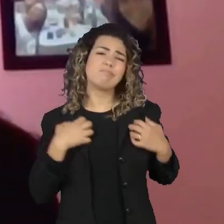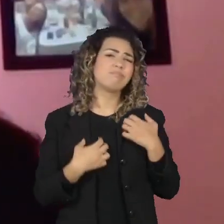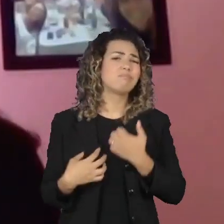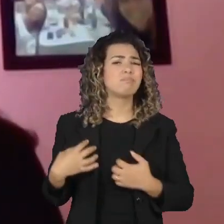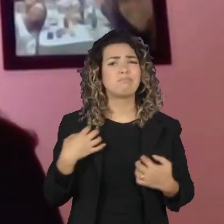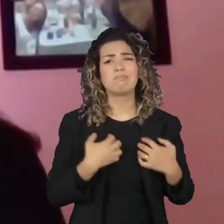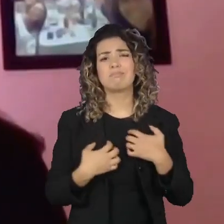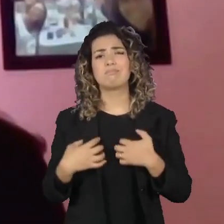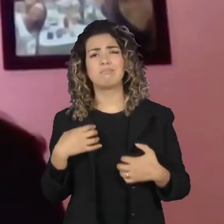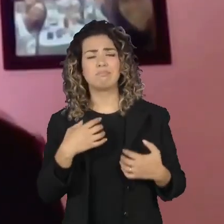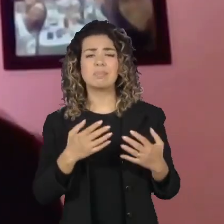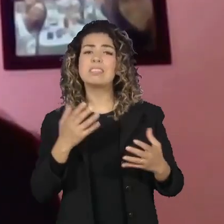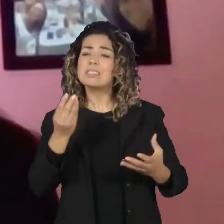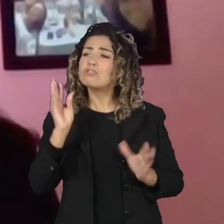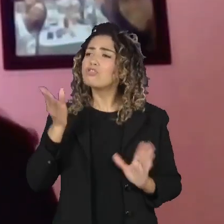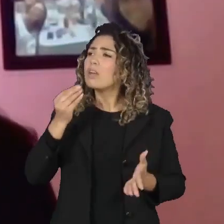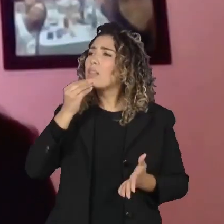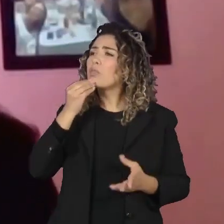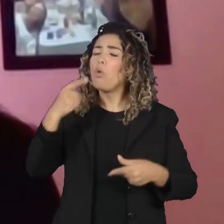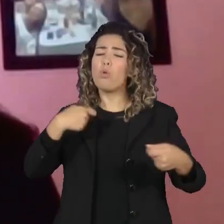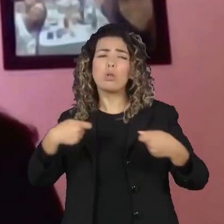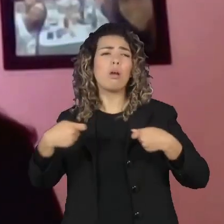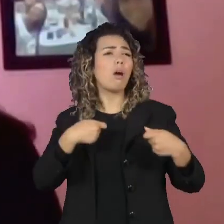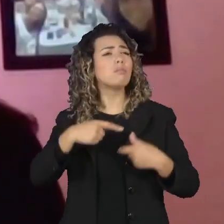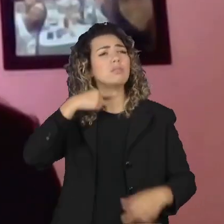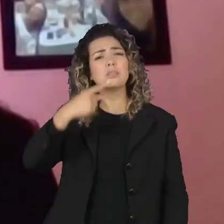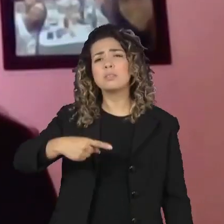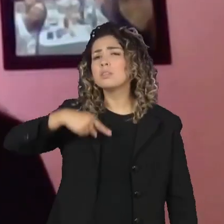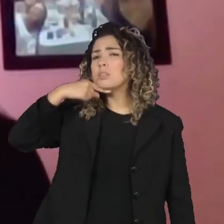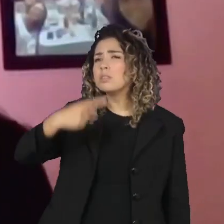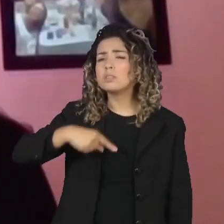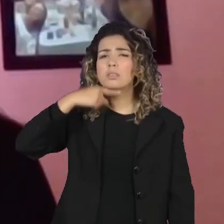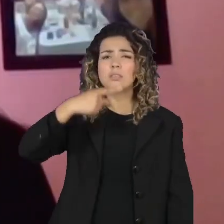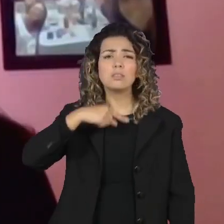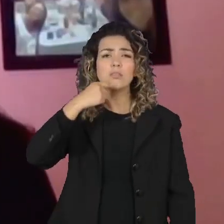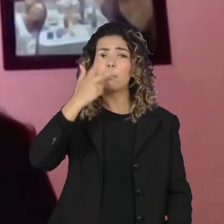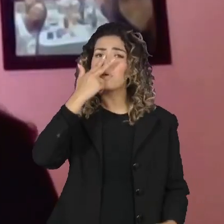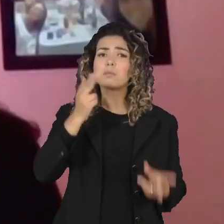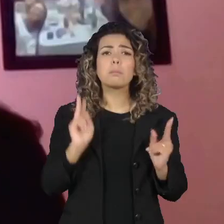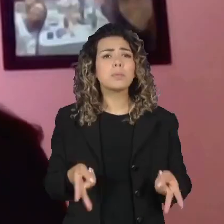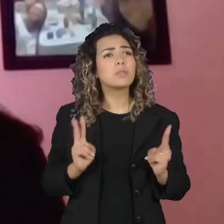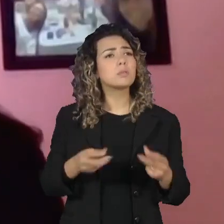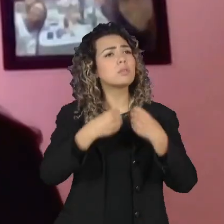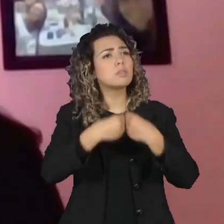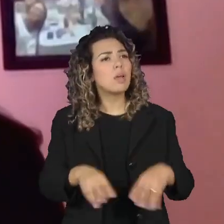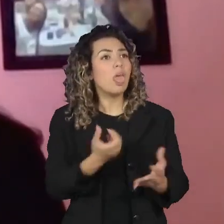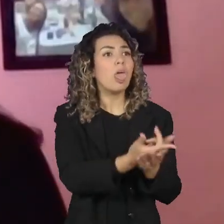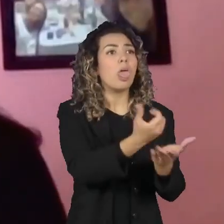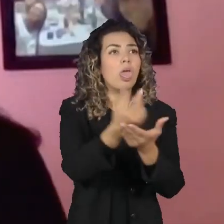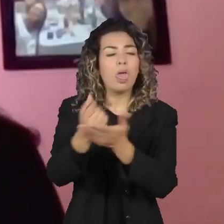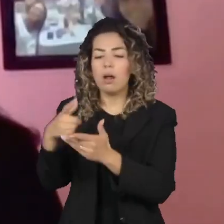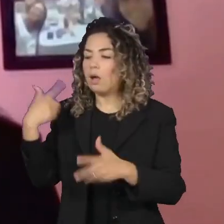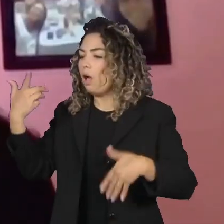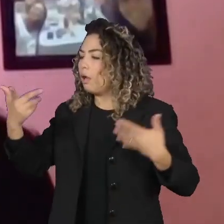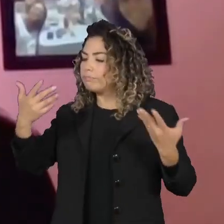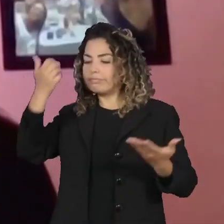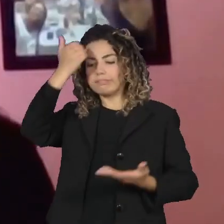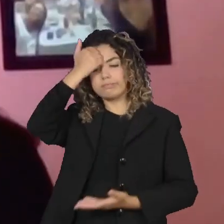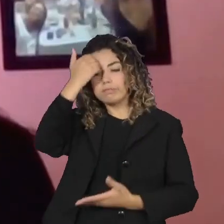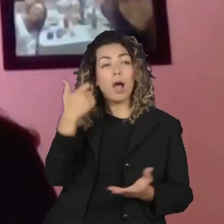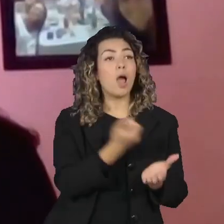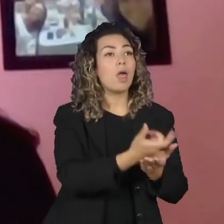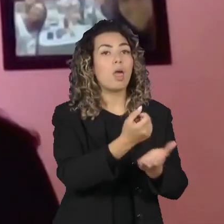tudo isso, que já tentaram se controlar, fracassaram, e isso faz com que elas tenham um ciclo vicioso, né? E a gente também tem as